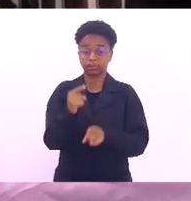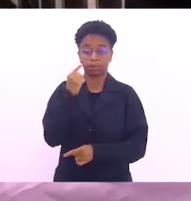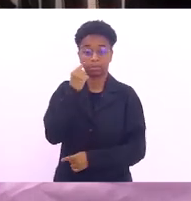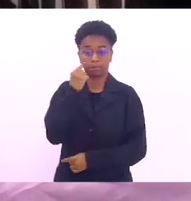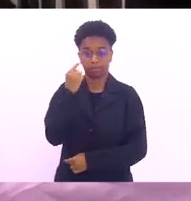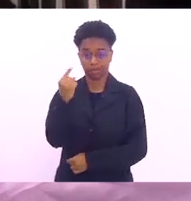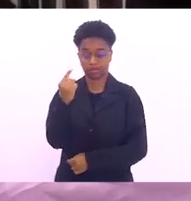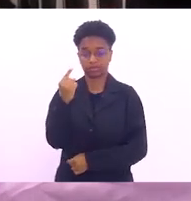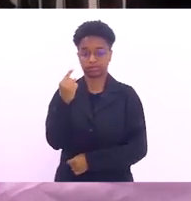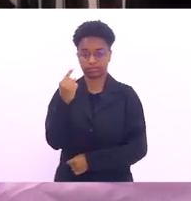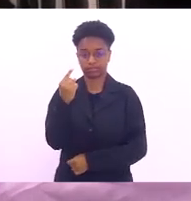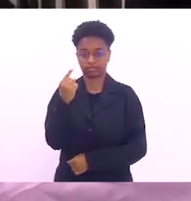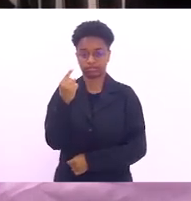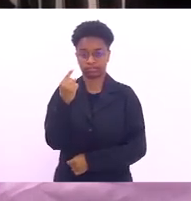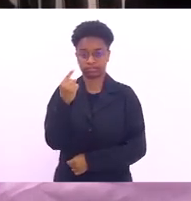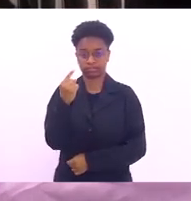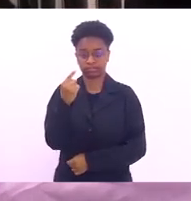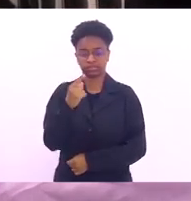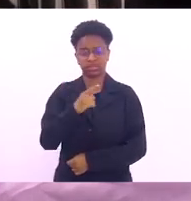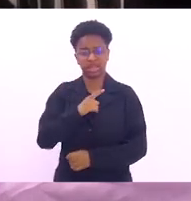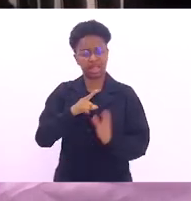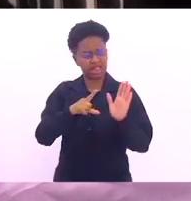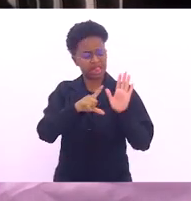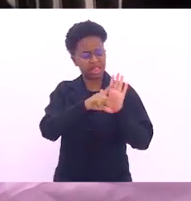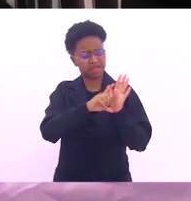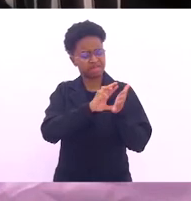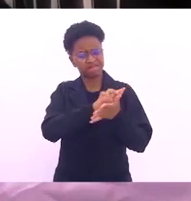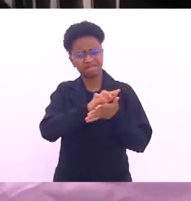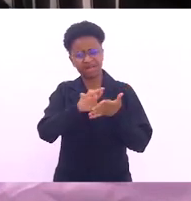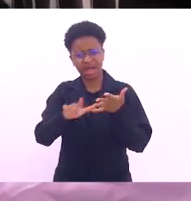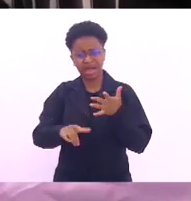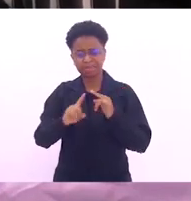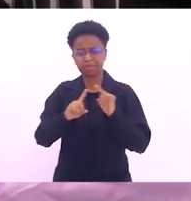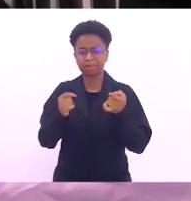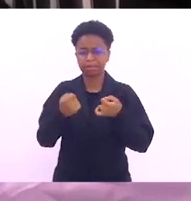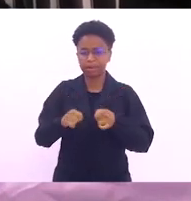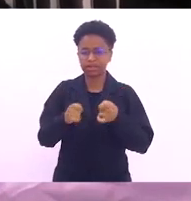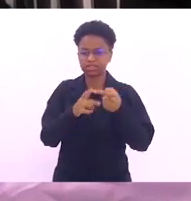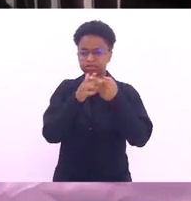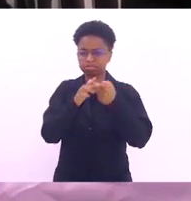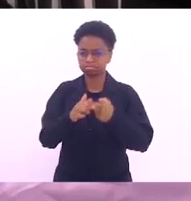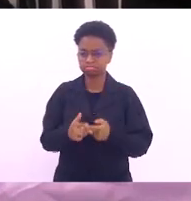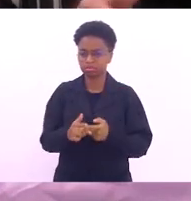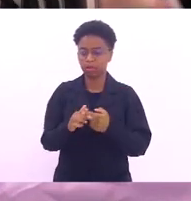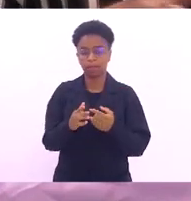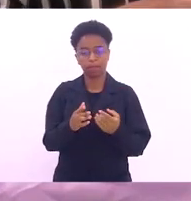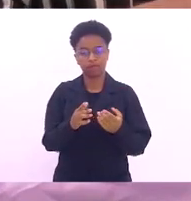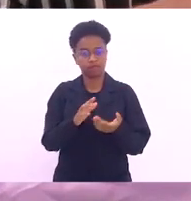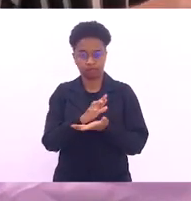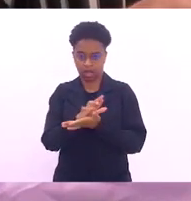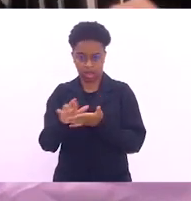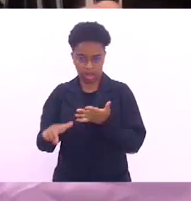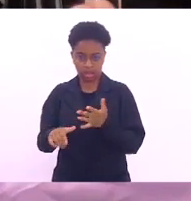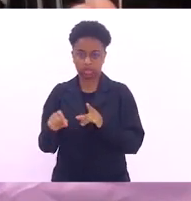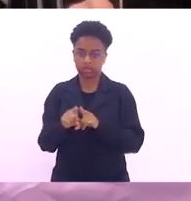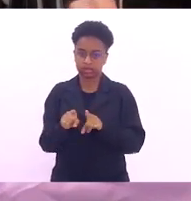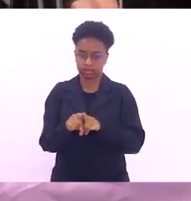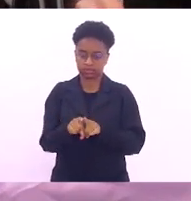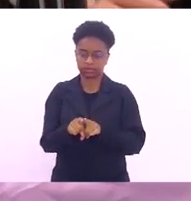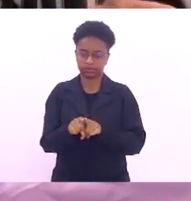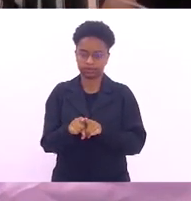temos tantas leis precisamos aprimorar muitas e até mesmo